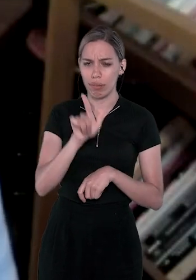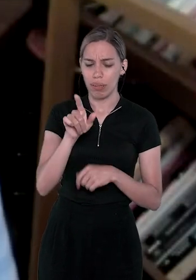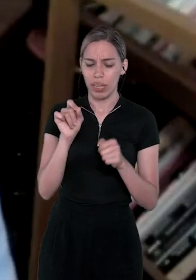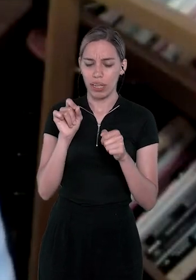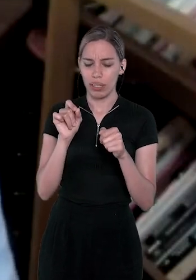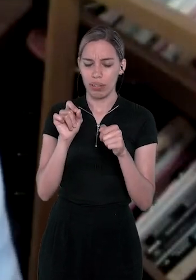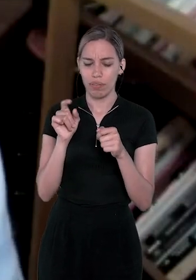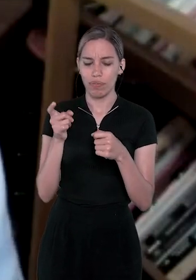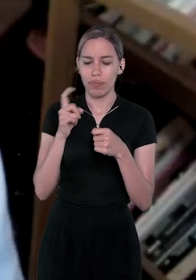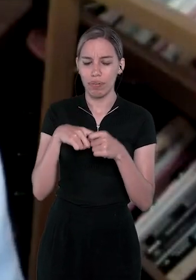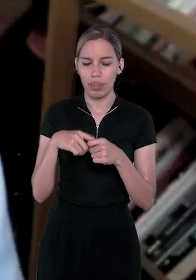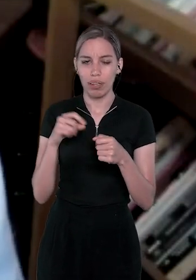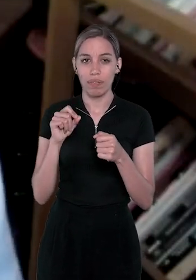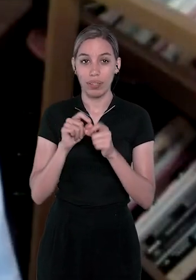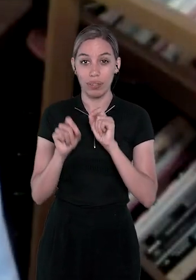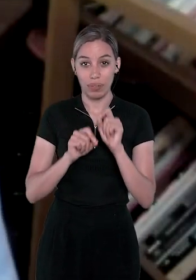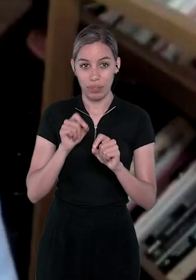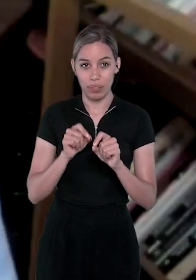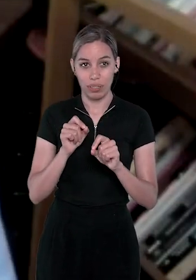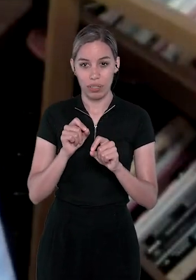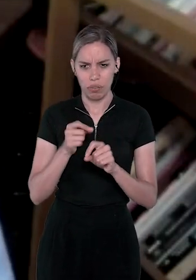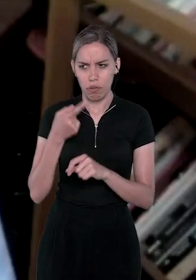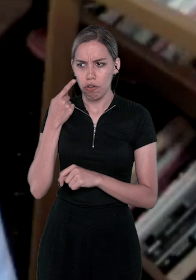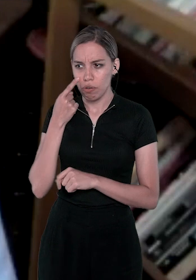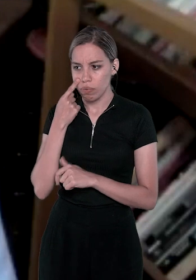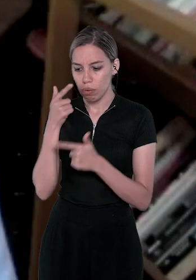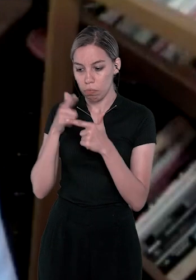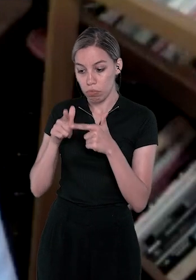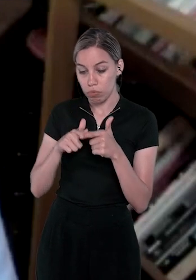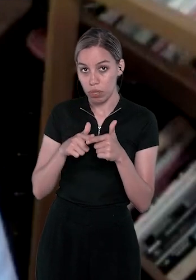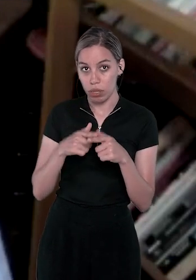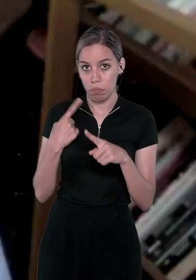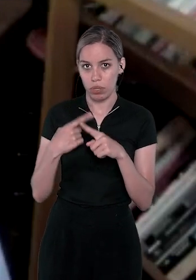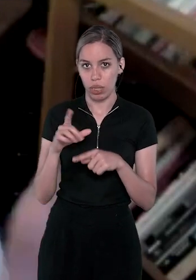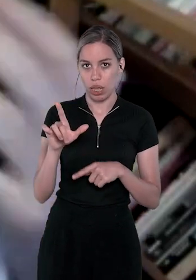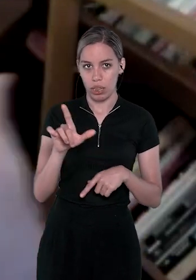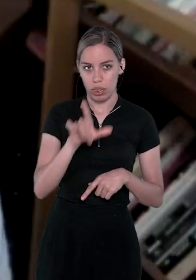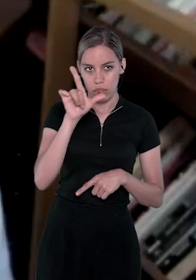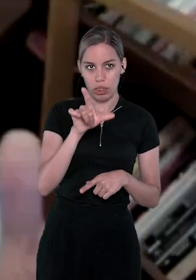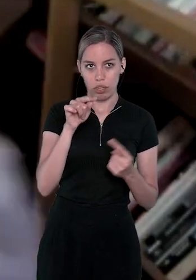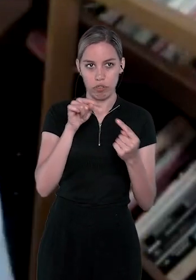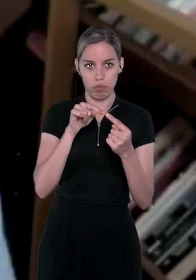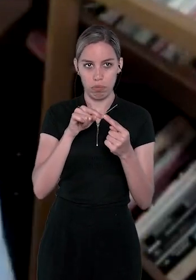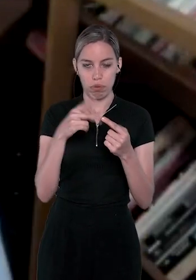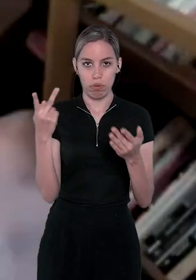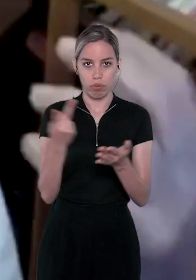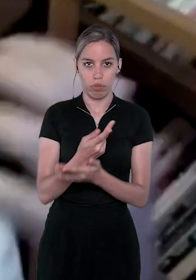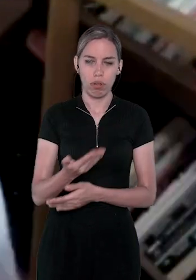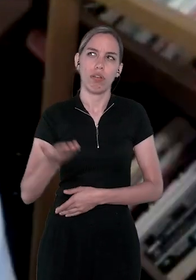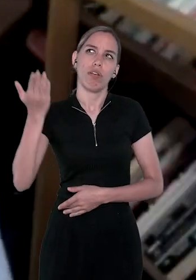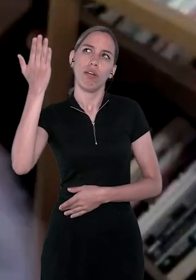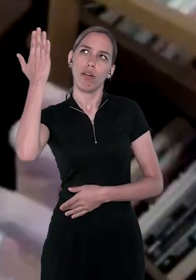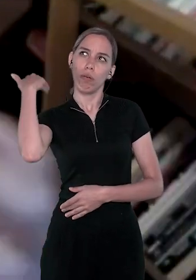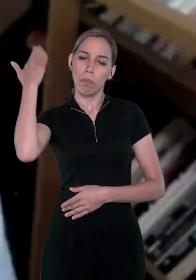voltar a ser contemporânea dos problemas, que a literatura ficou uma literatura muito reminiscente, né? Quer dizer, você escreve sobre o